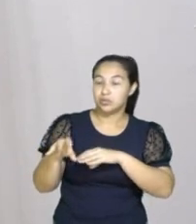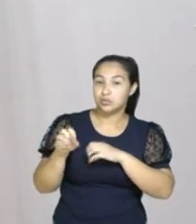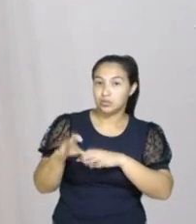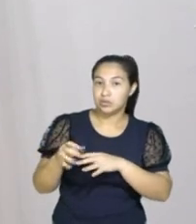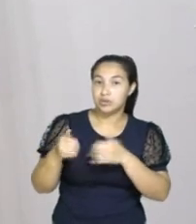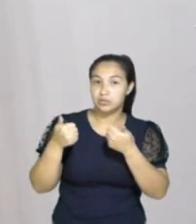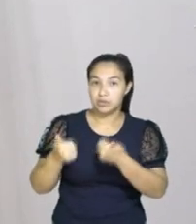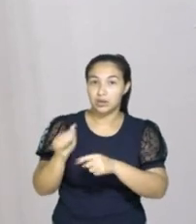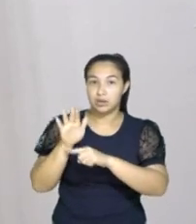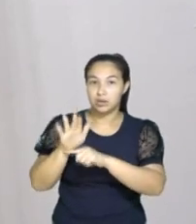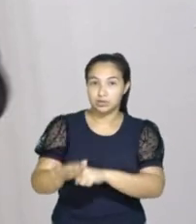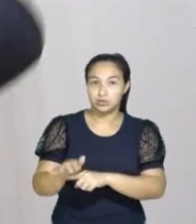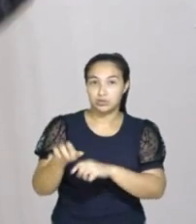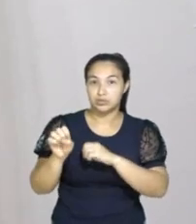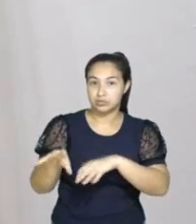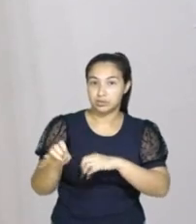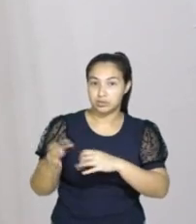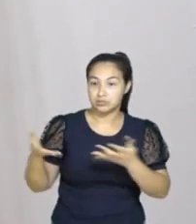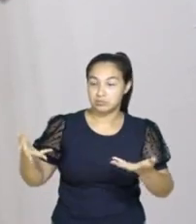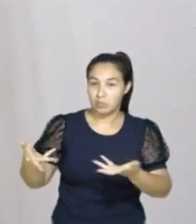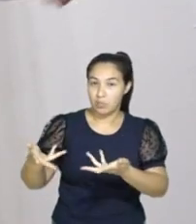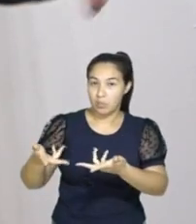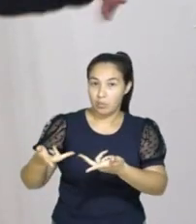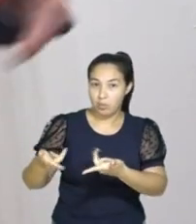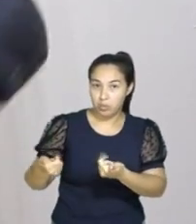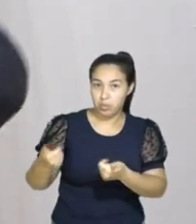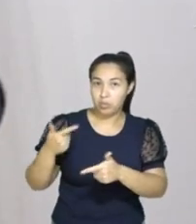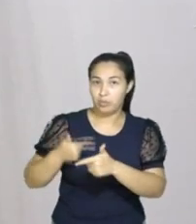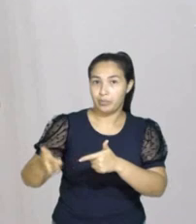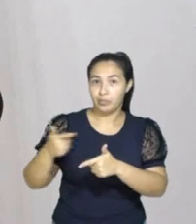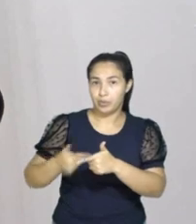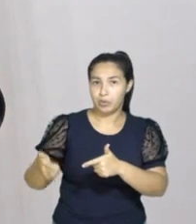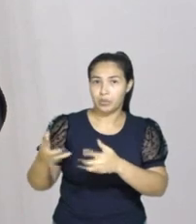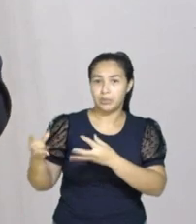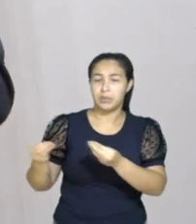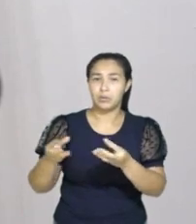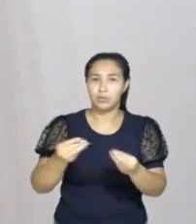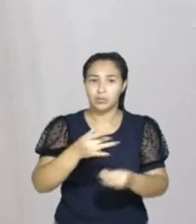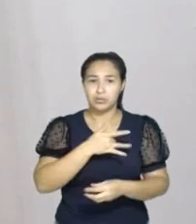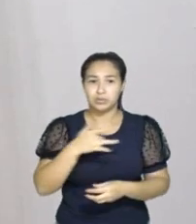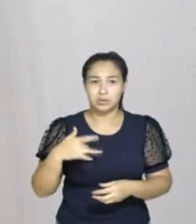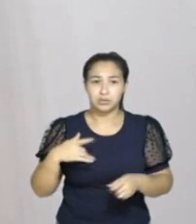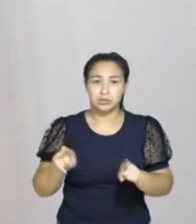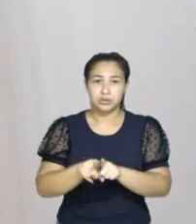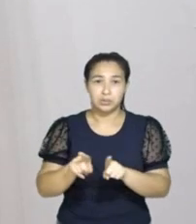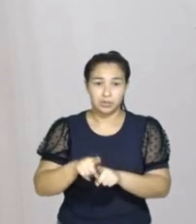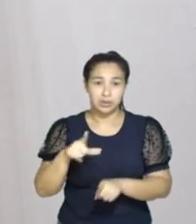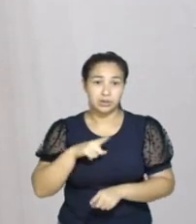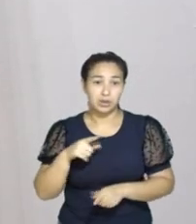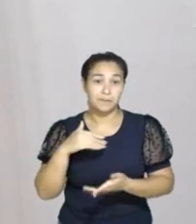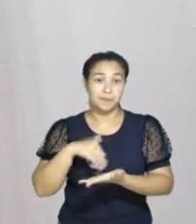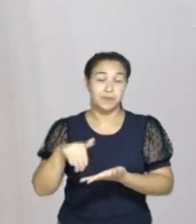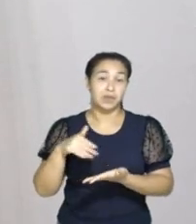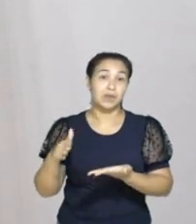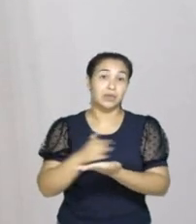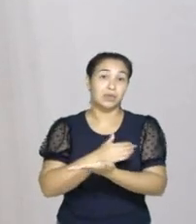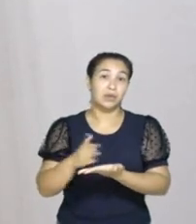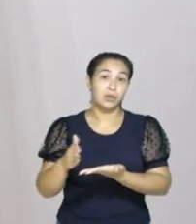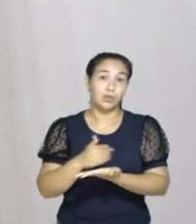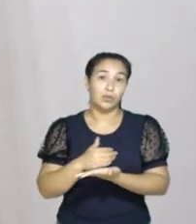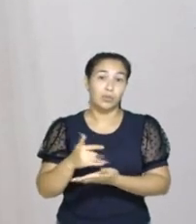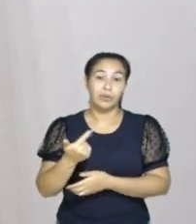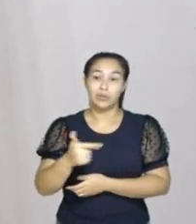qualidade da saúde para resolver esse grande problema do gargalo da Saúde Santa Catarina e Essa secretaria elas estão sem